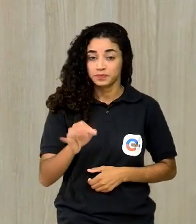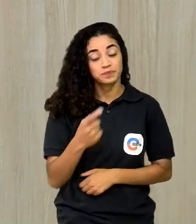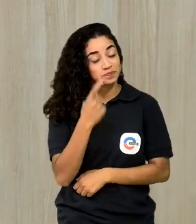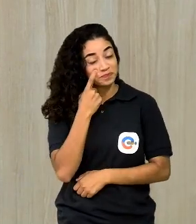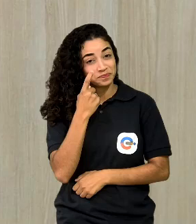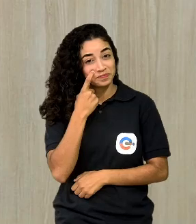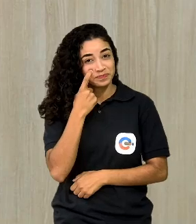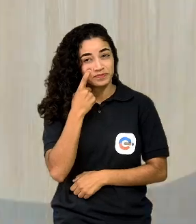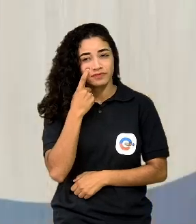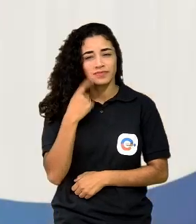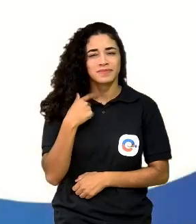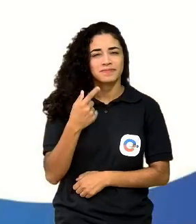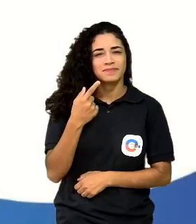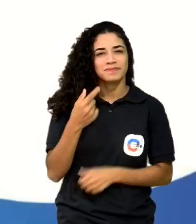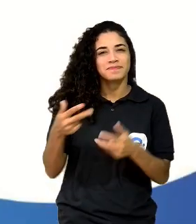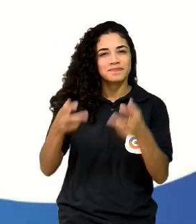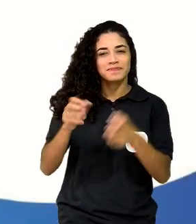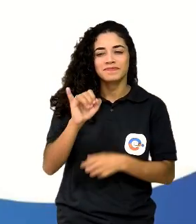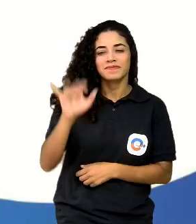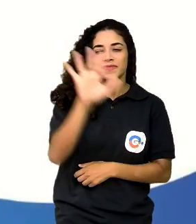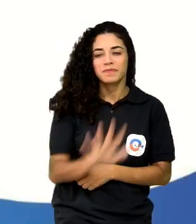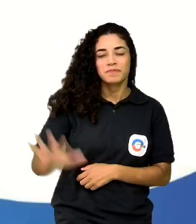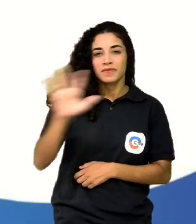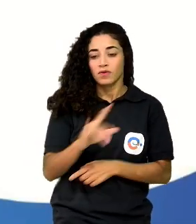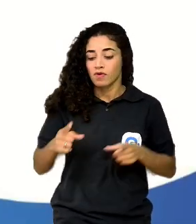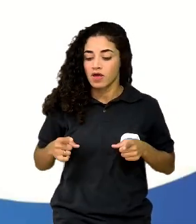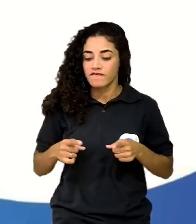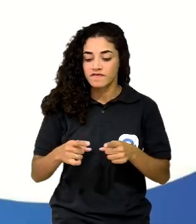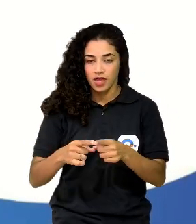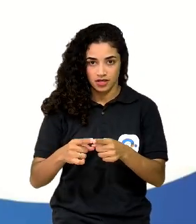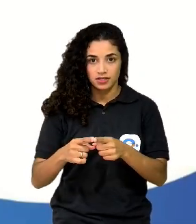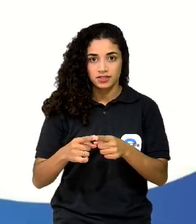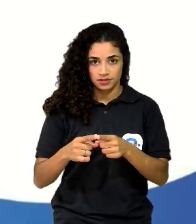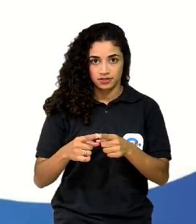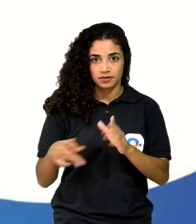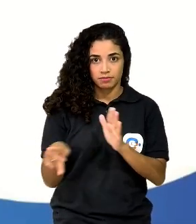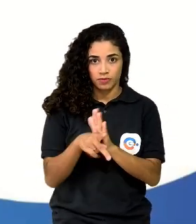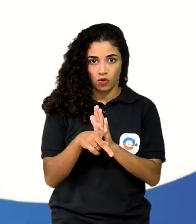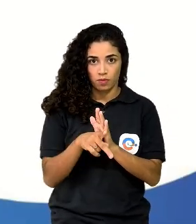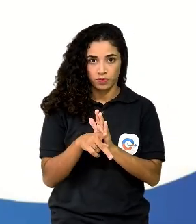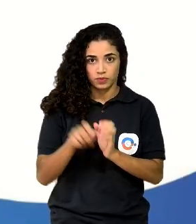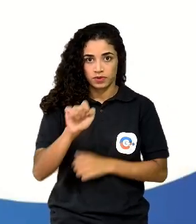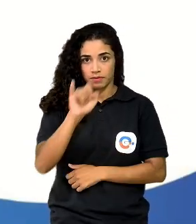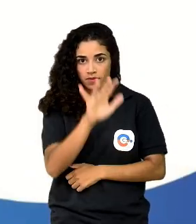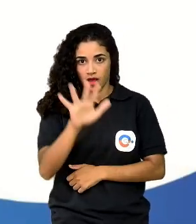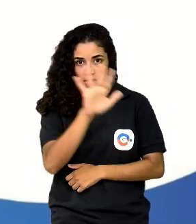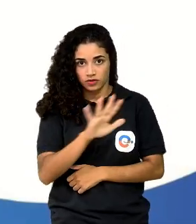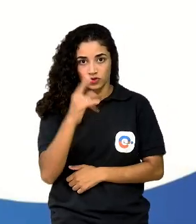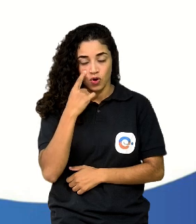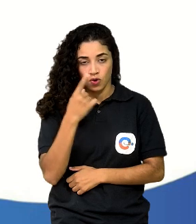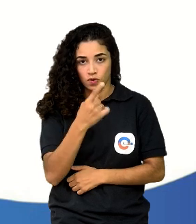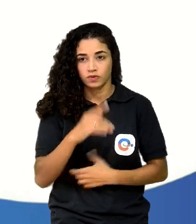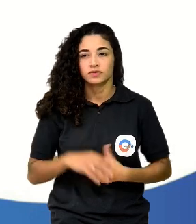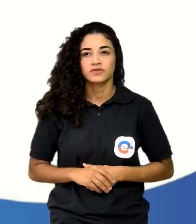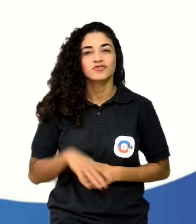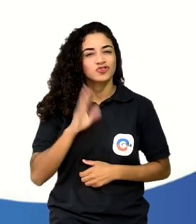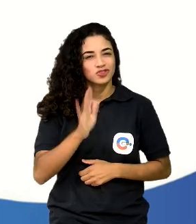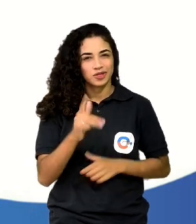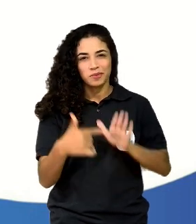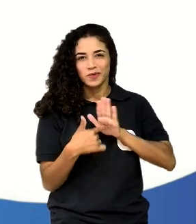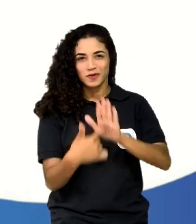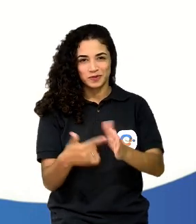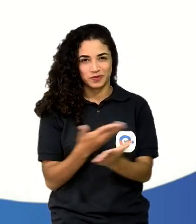olha essa figura, o vértice A deste triângulo, tá? Estou sinalizando aqui ele,